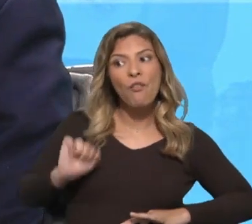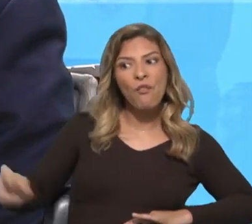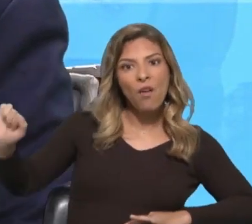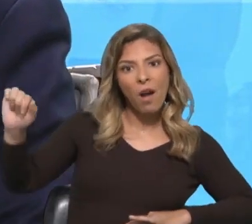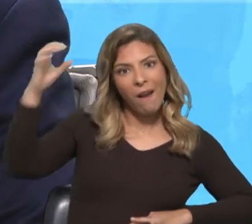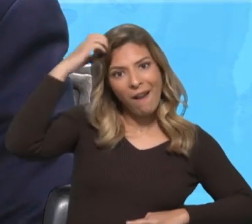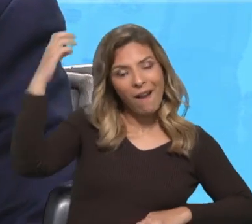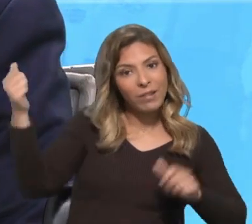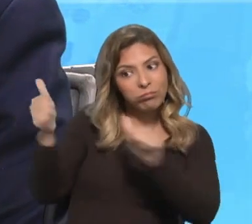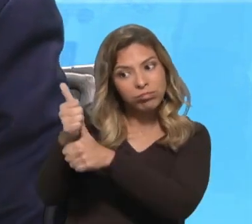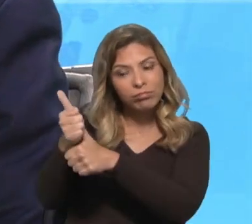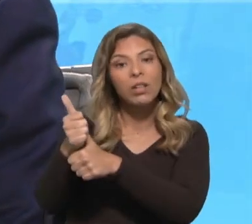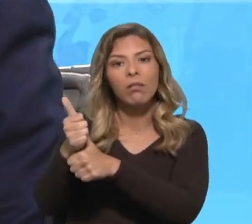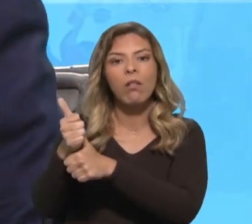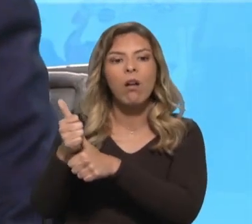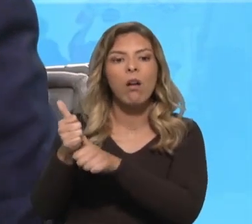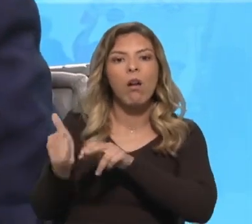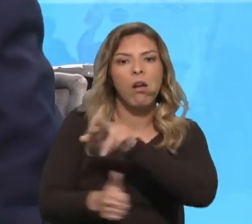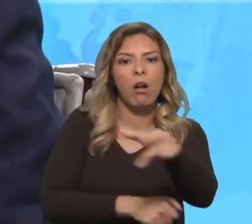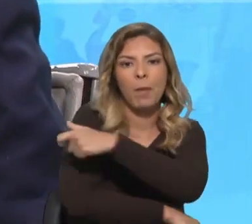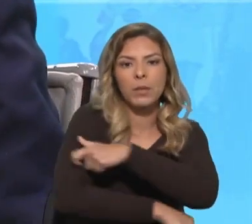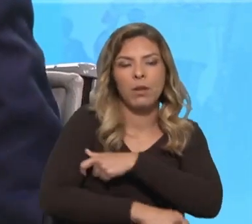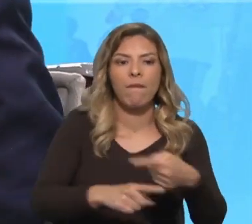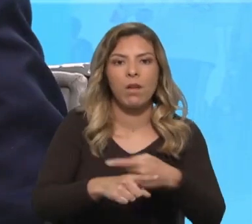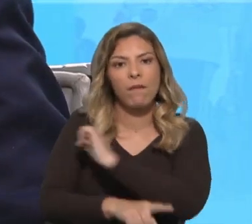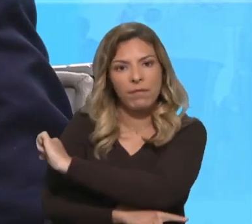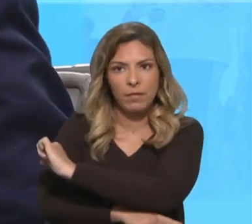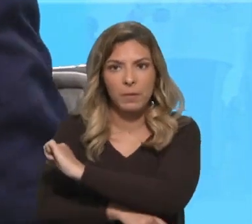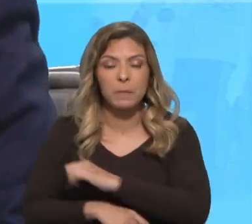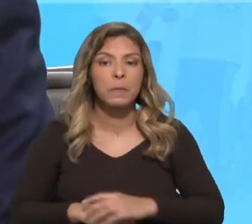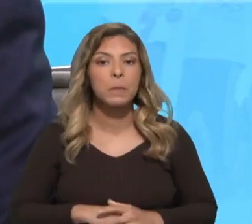representavam os seus interesses.